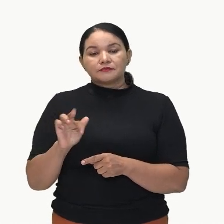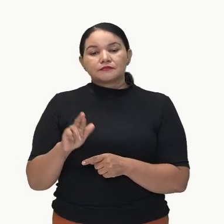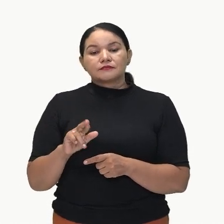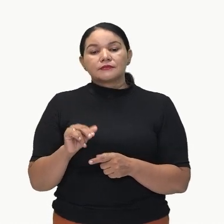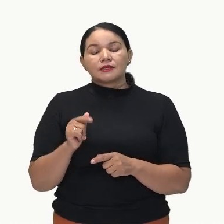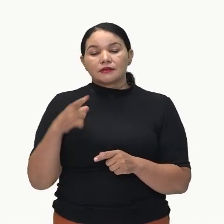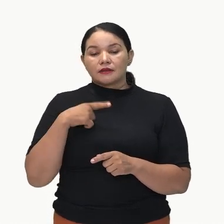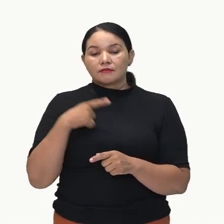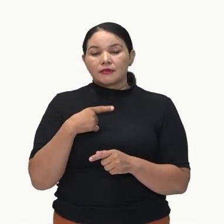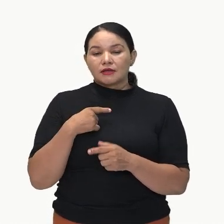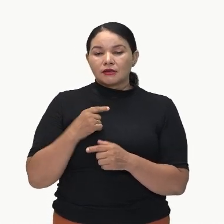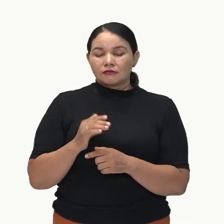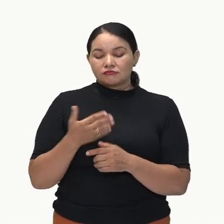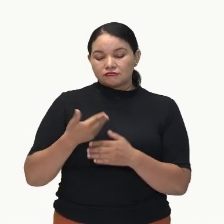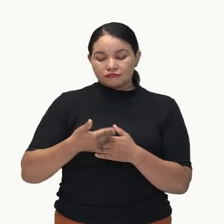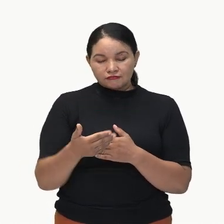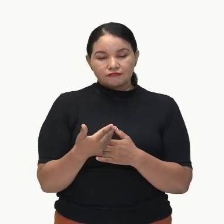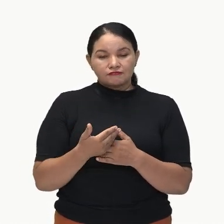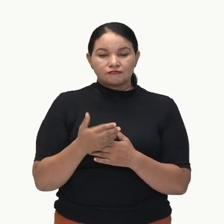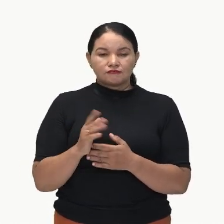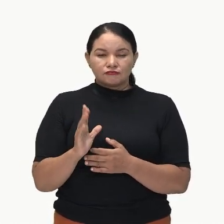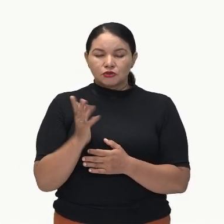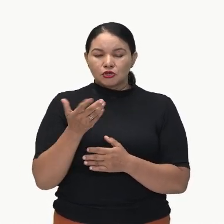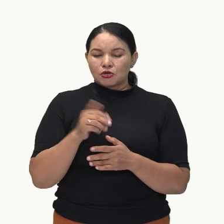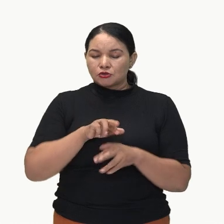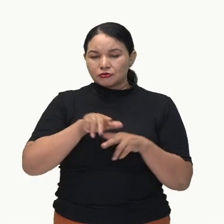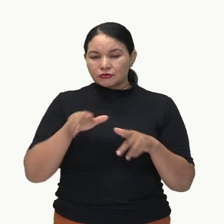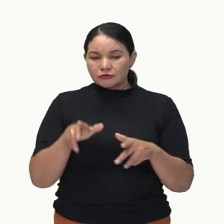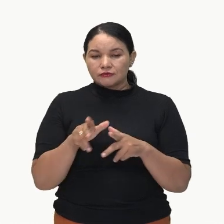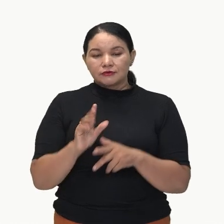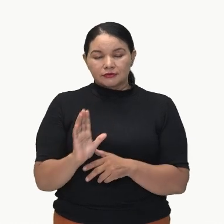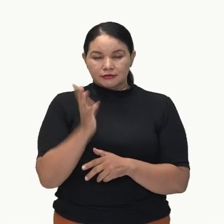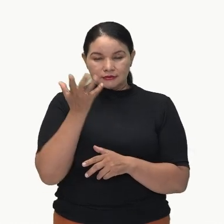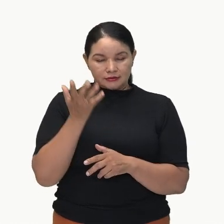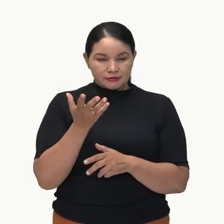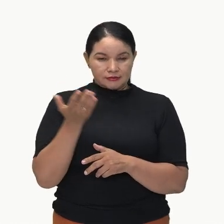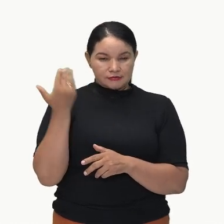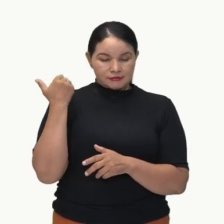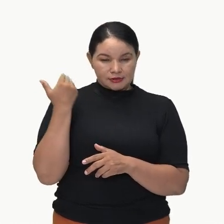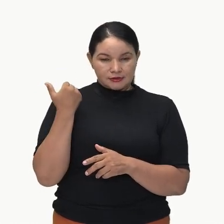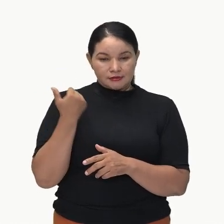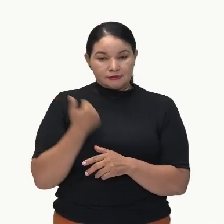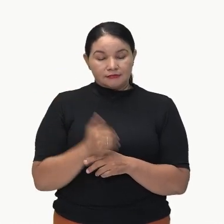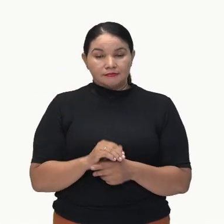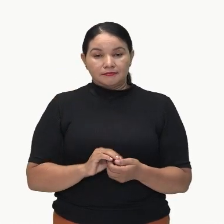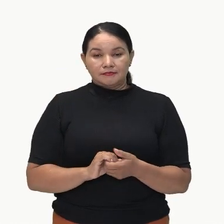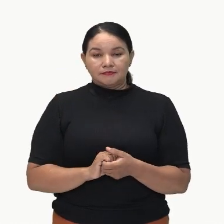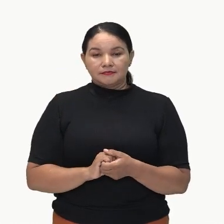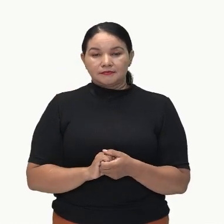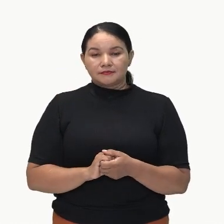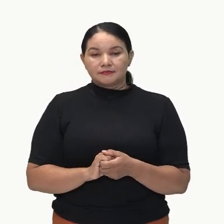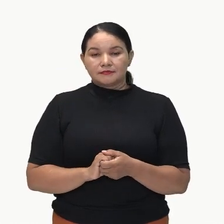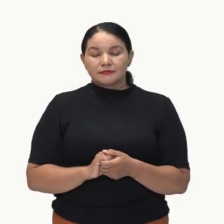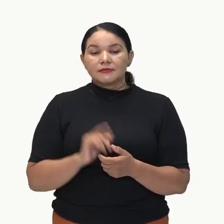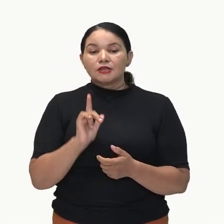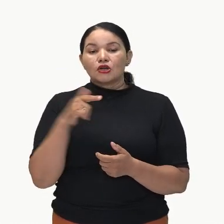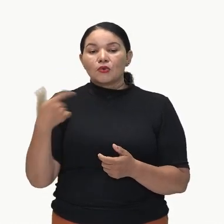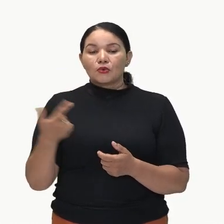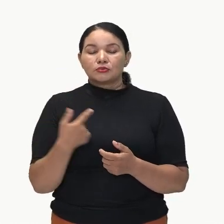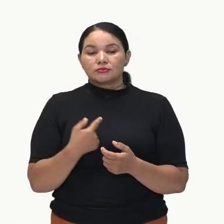coisas aconteceram no passado, foi uma sucessão de ações, tá bom? E aí vamos ter